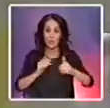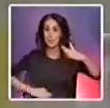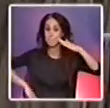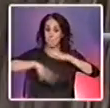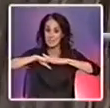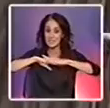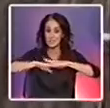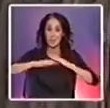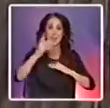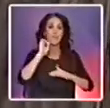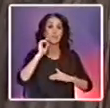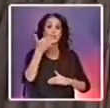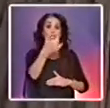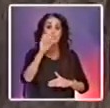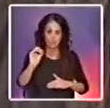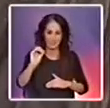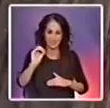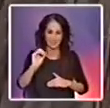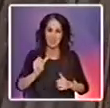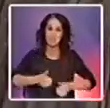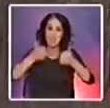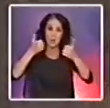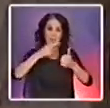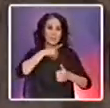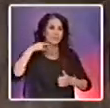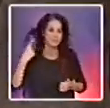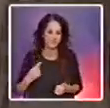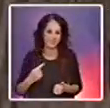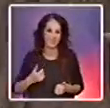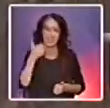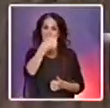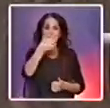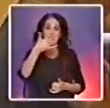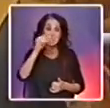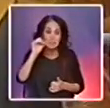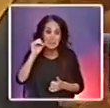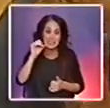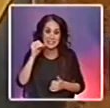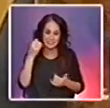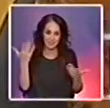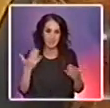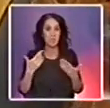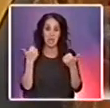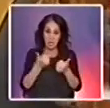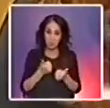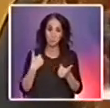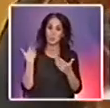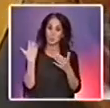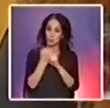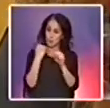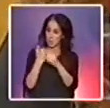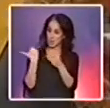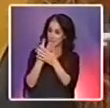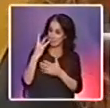valores. Caso para dizer, melhor é impossível. Obrigada. Foi gratificante por saber que todo o trabalho que realizei durante os últimos